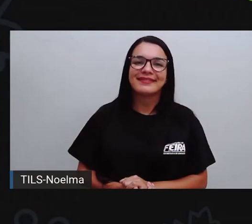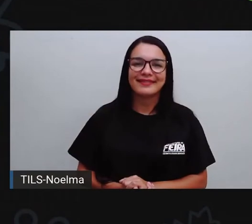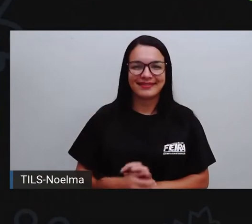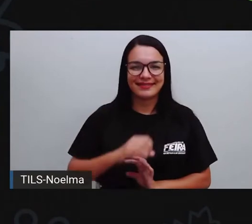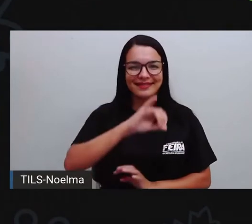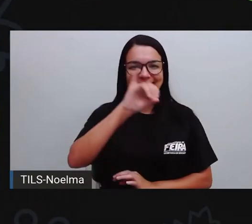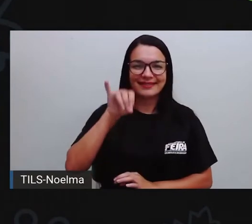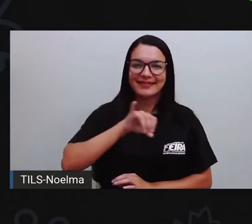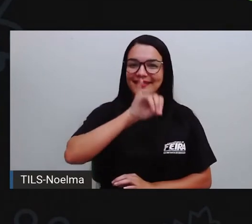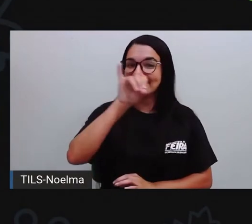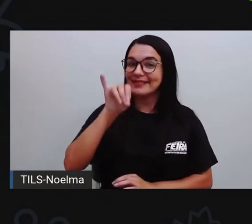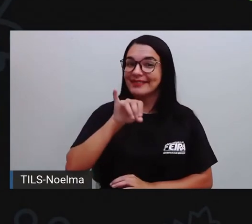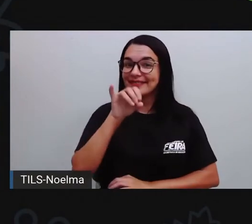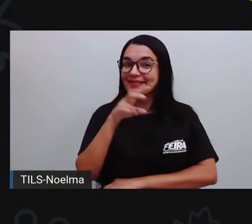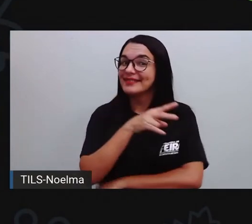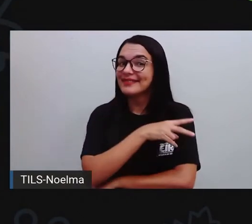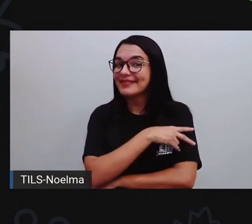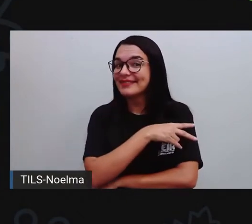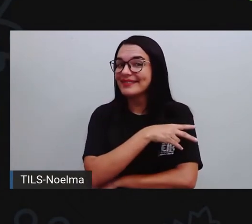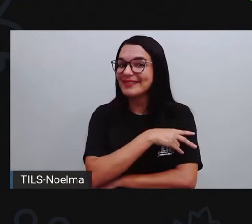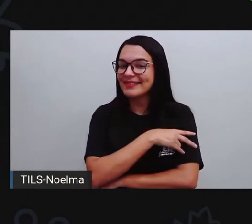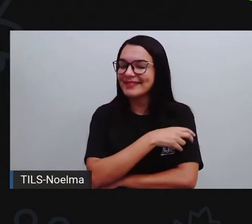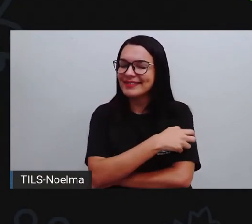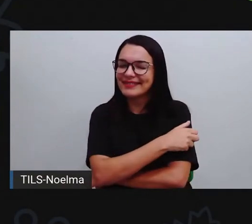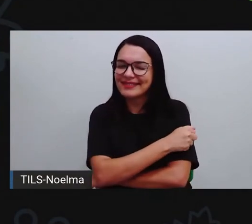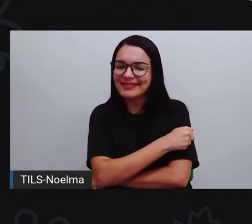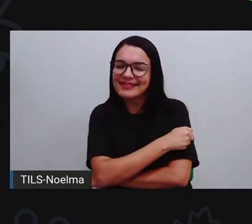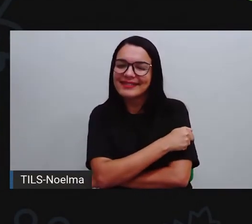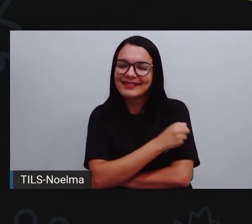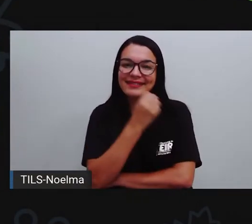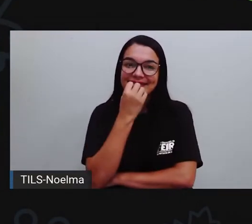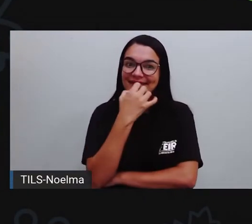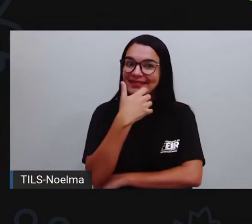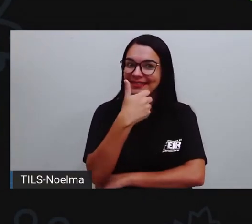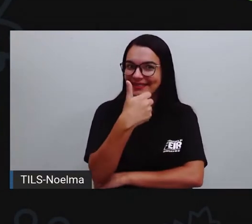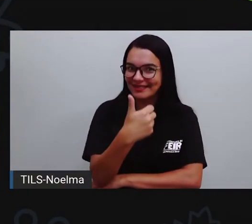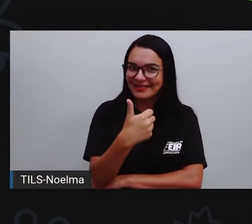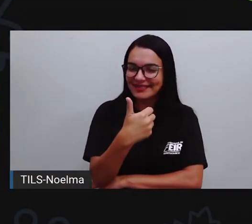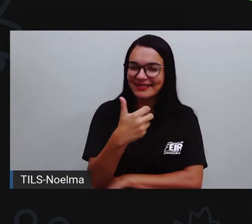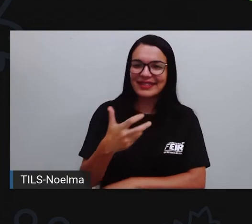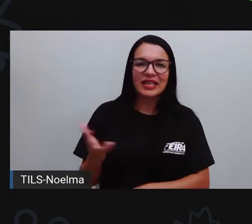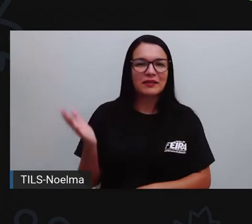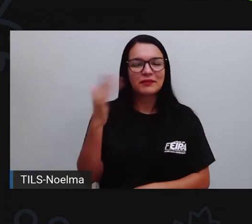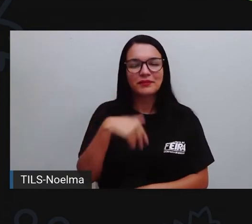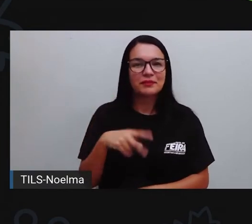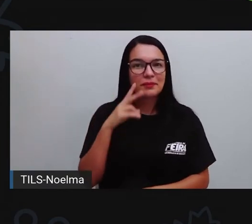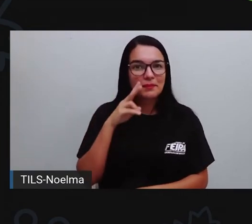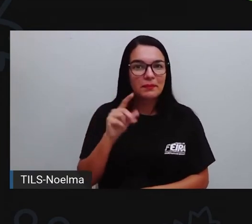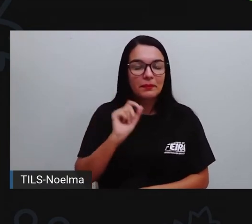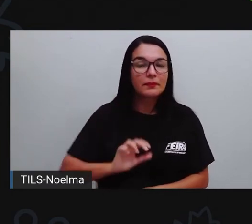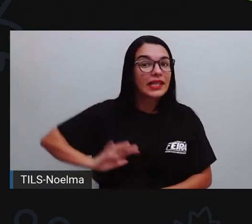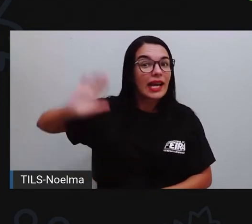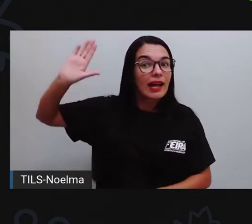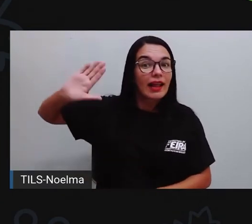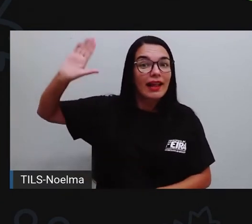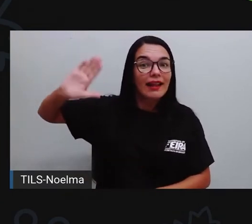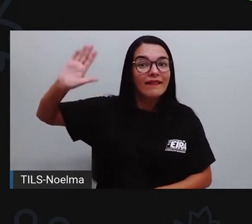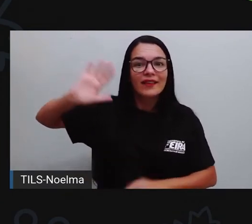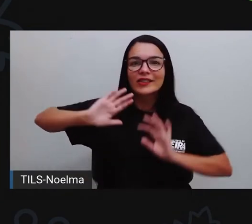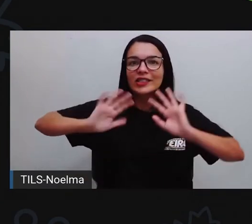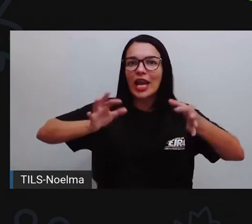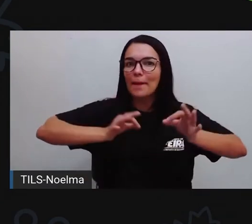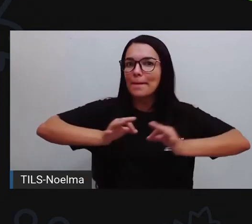o Olá segundo ano Então meus amores vamos lá Levanta aí a mão para prover quem tava